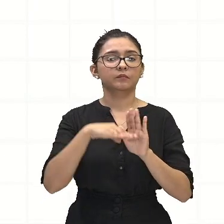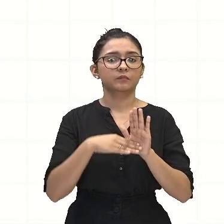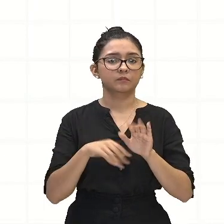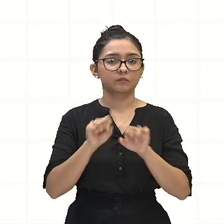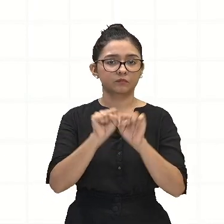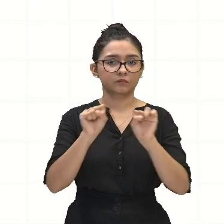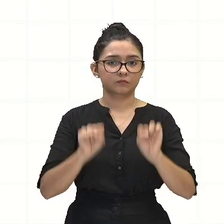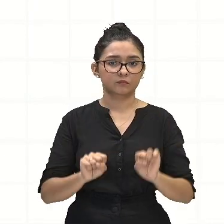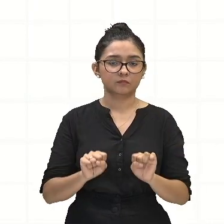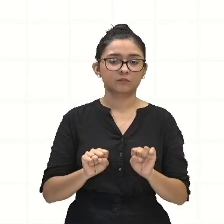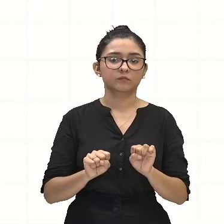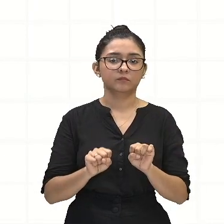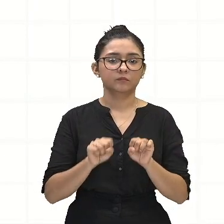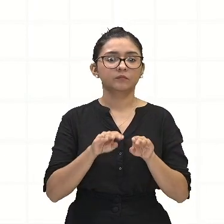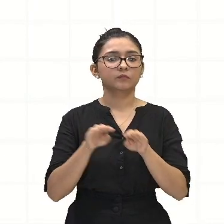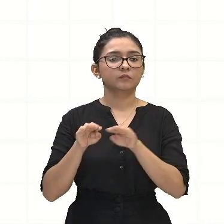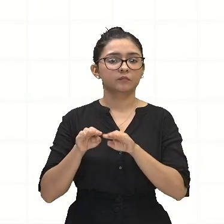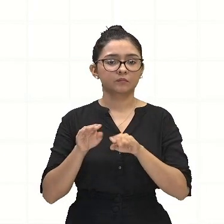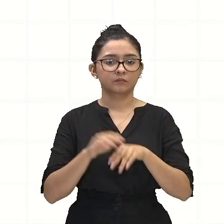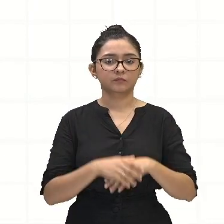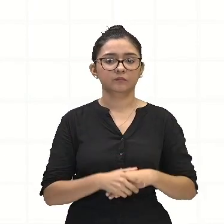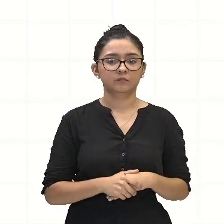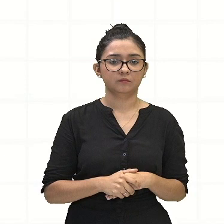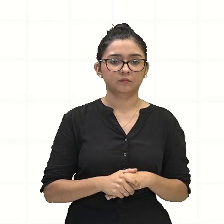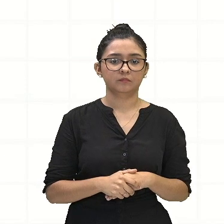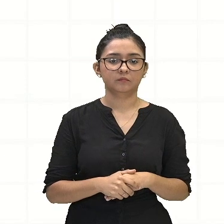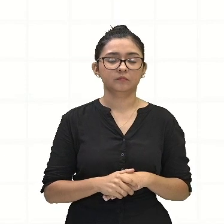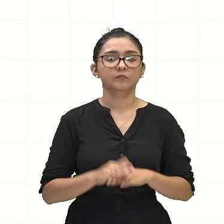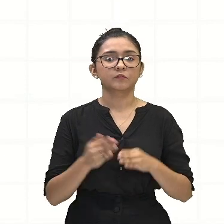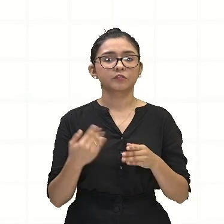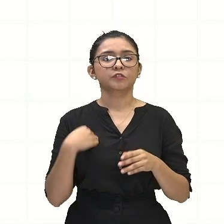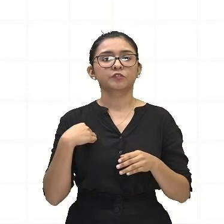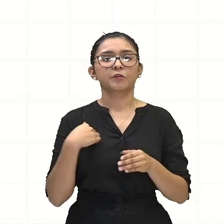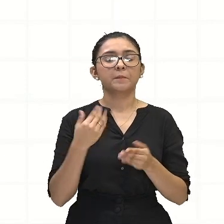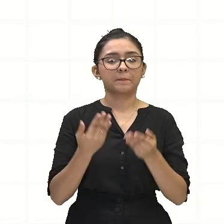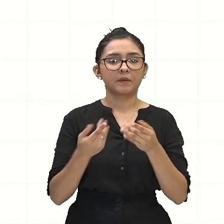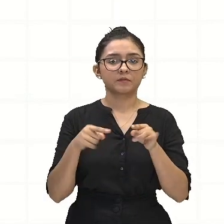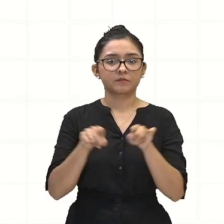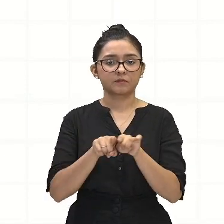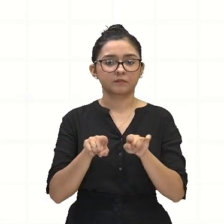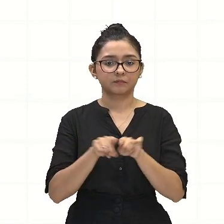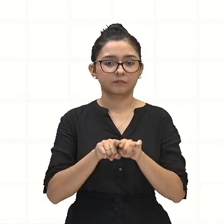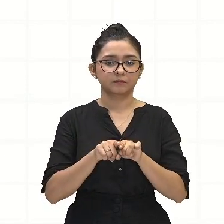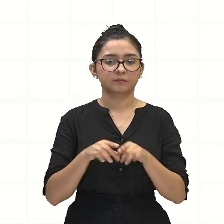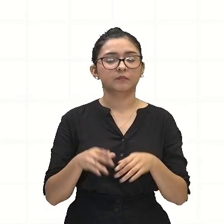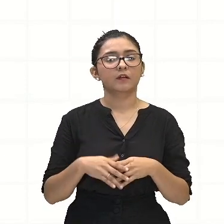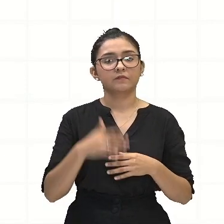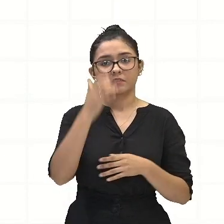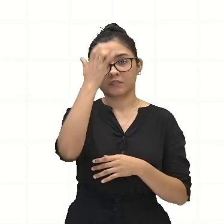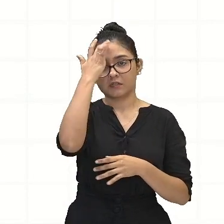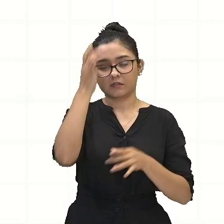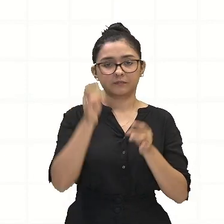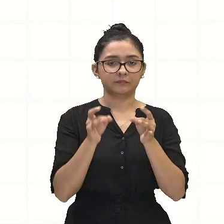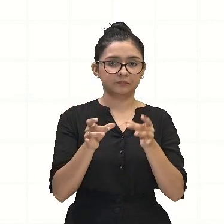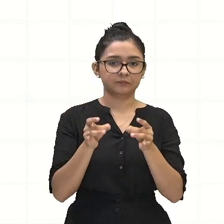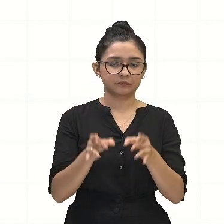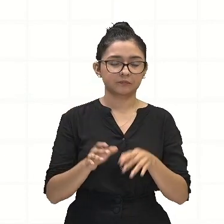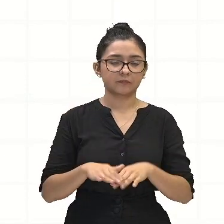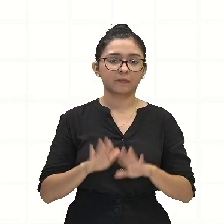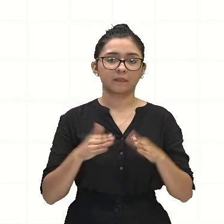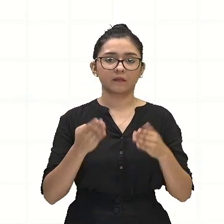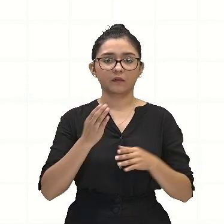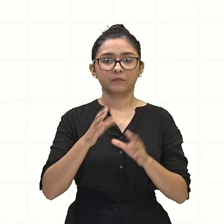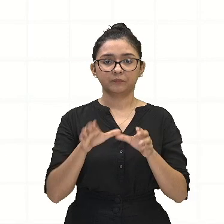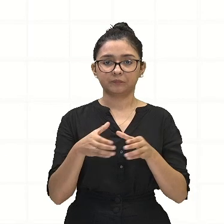sistema uniforme de pesos e medidas para facilitar as transações comerciais. Então, para a burguesia,